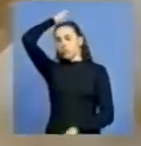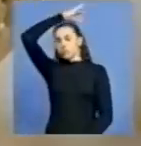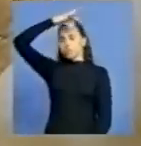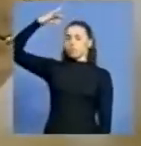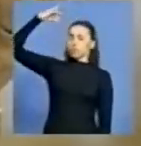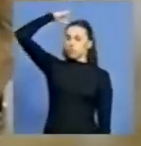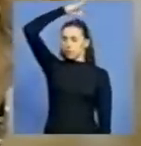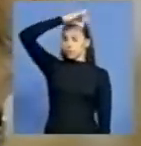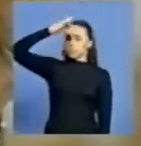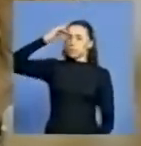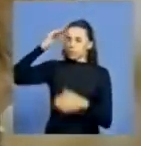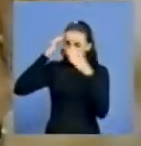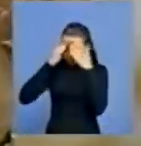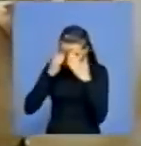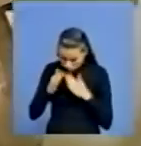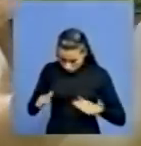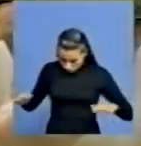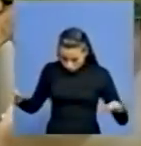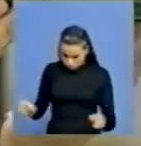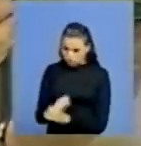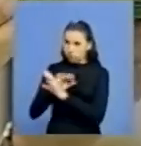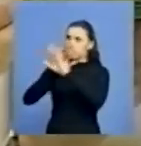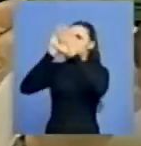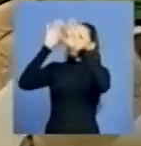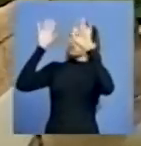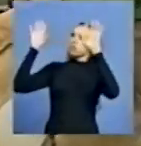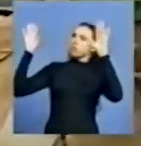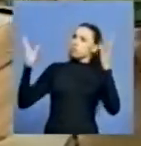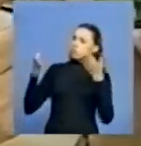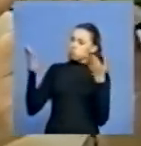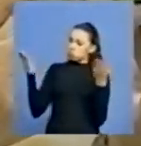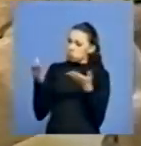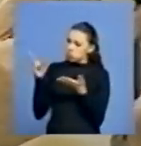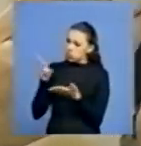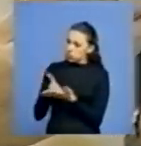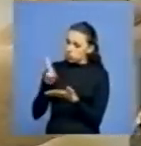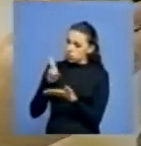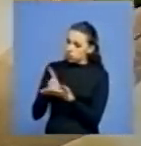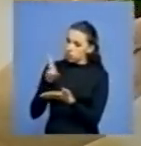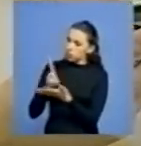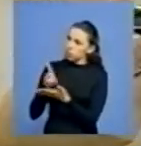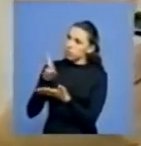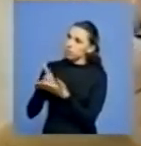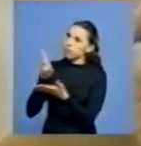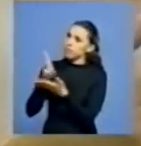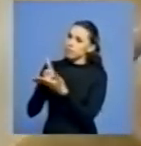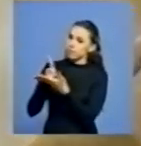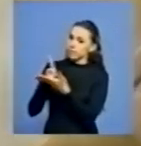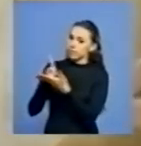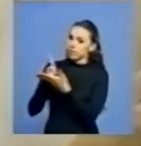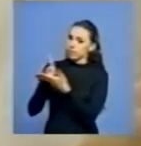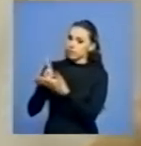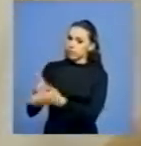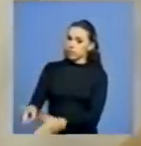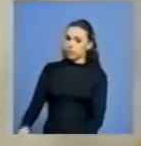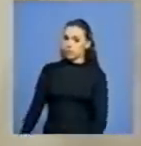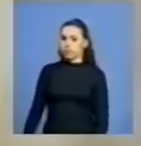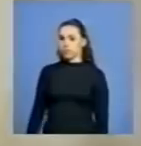do Espírito Santo, toda honra e toda glória, agora e para sempre.